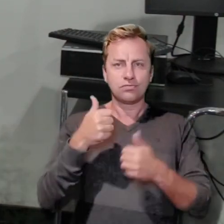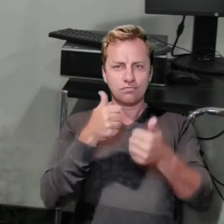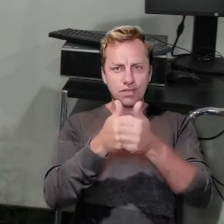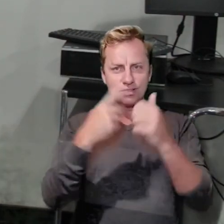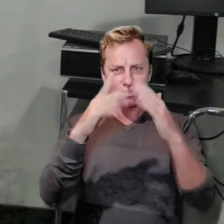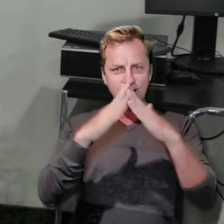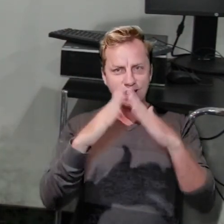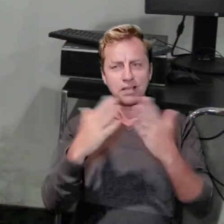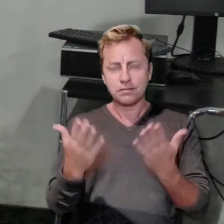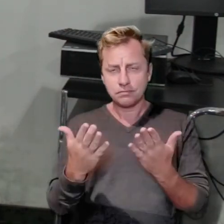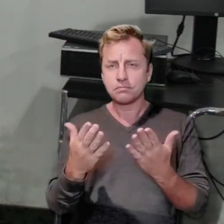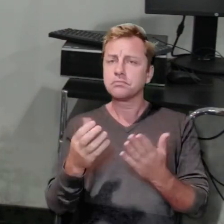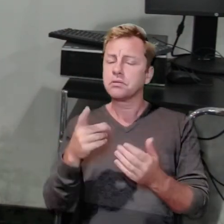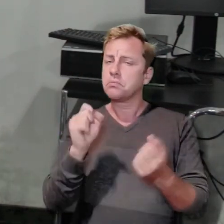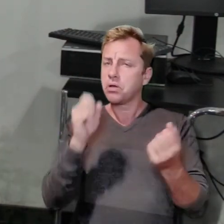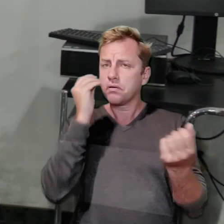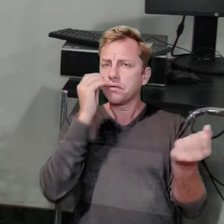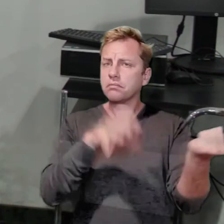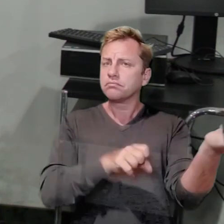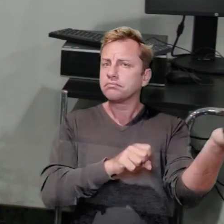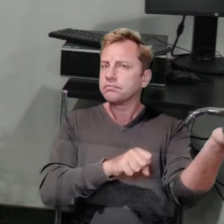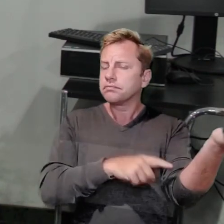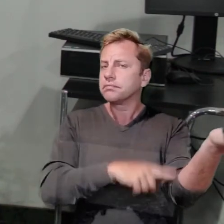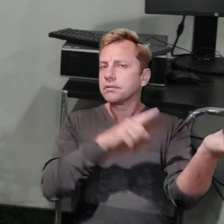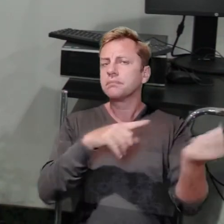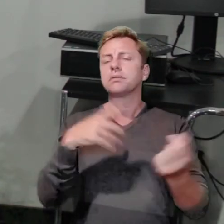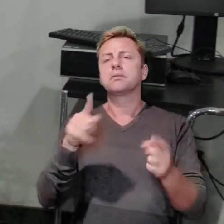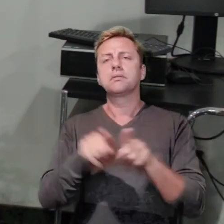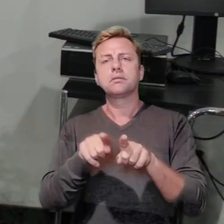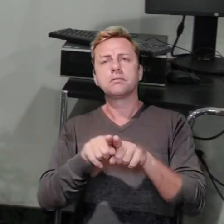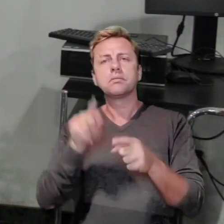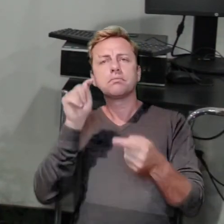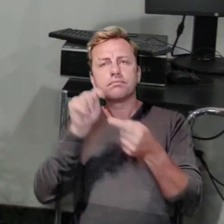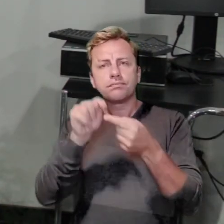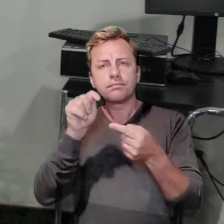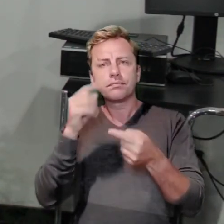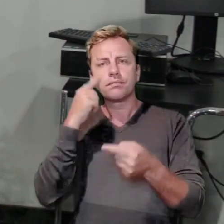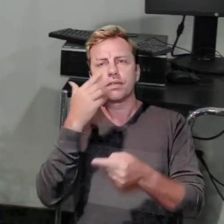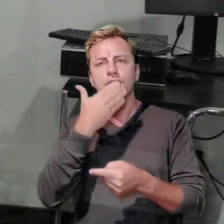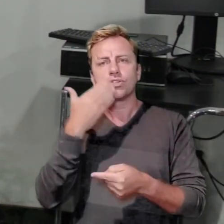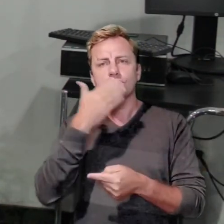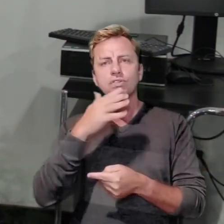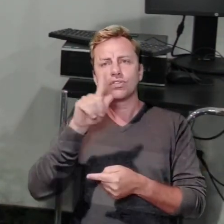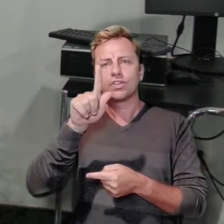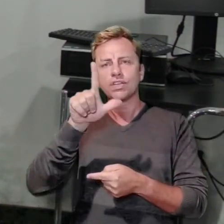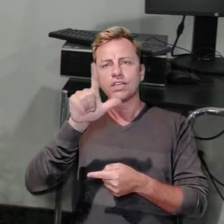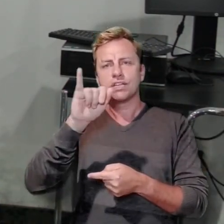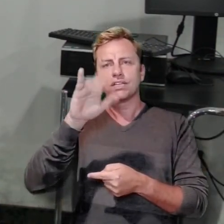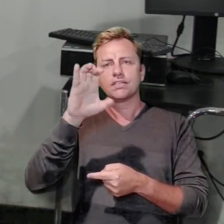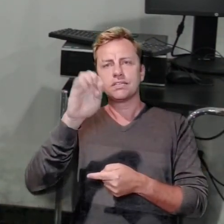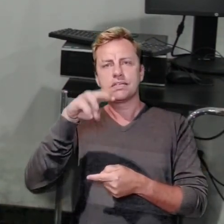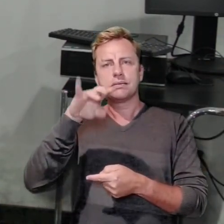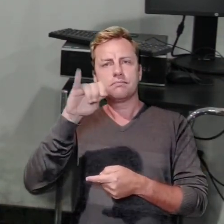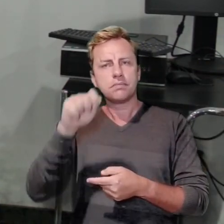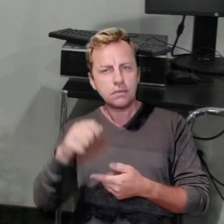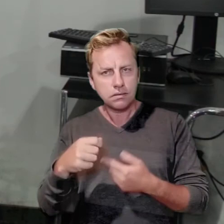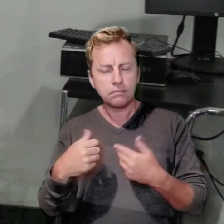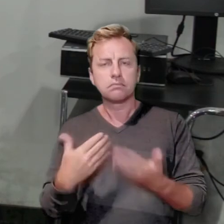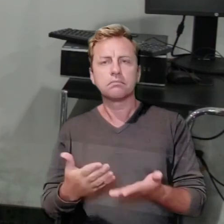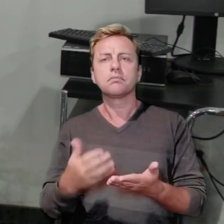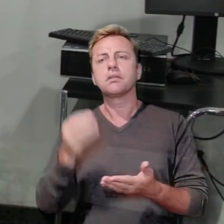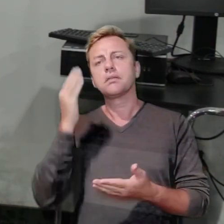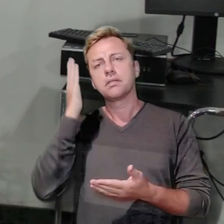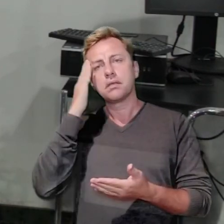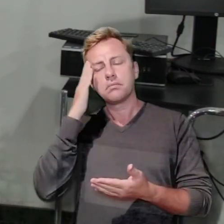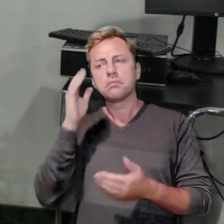sua casa. A medida simples de uma pressão arterial, da glicemia sanguínea ou da quantidade de açúcar que você